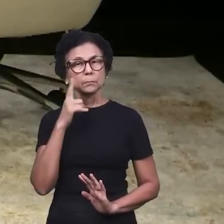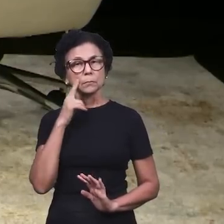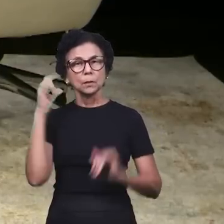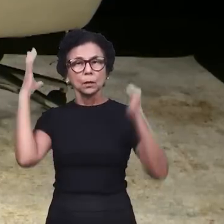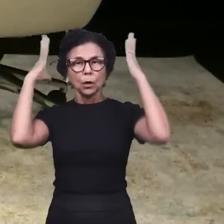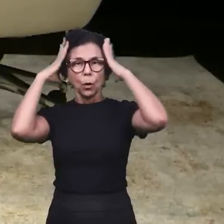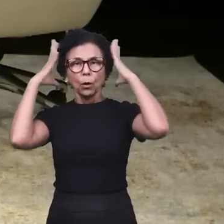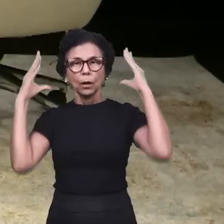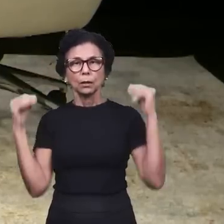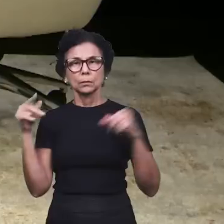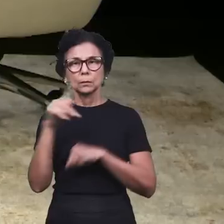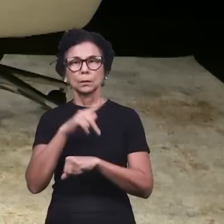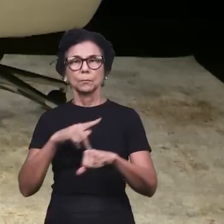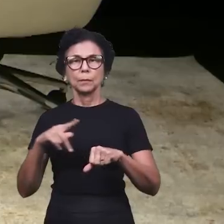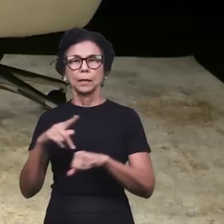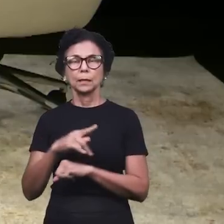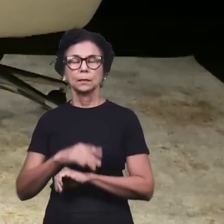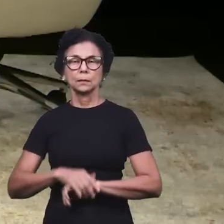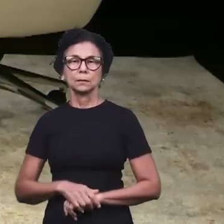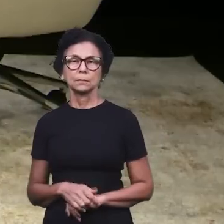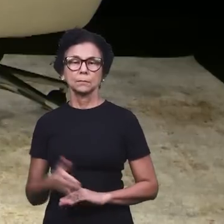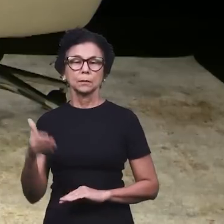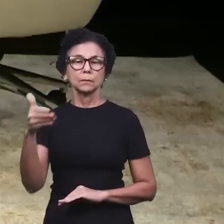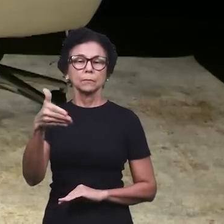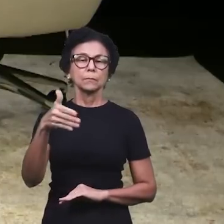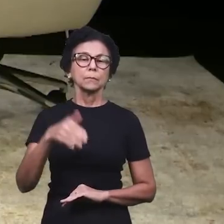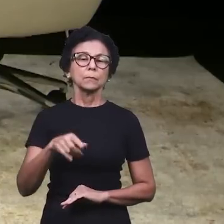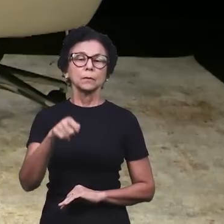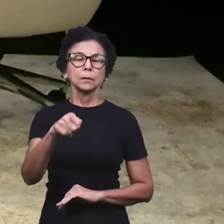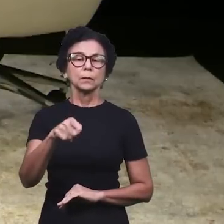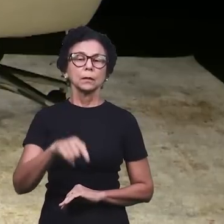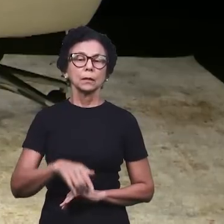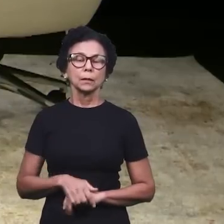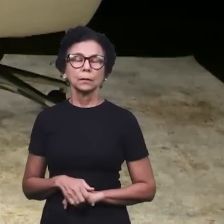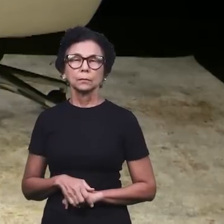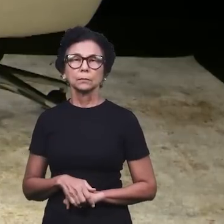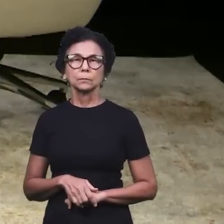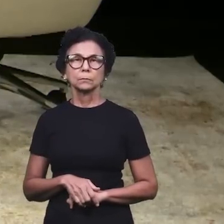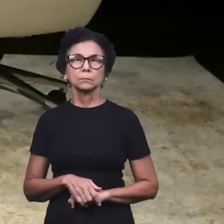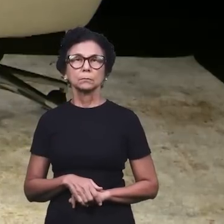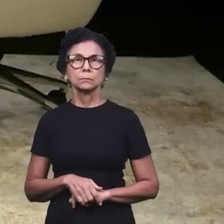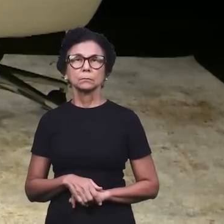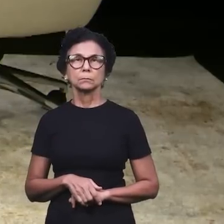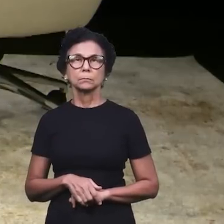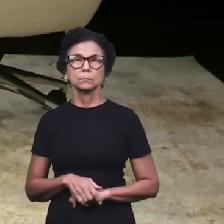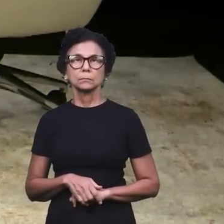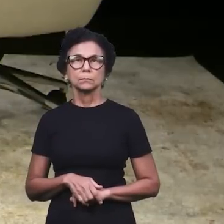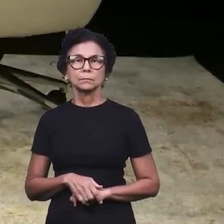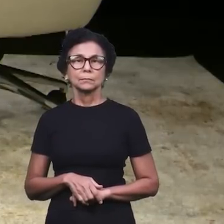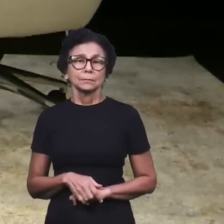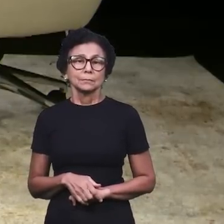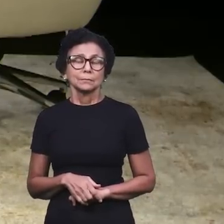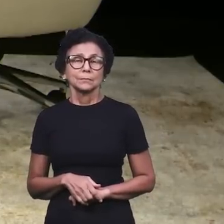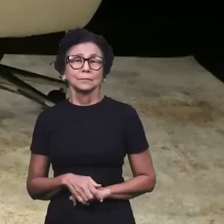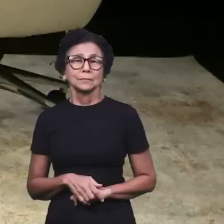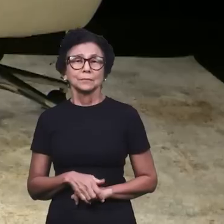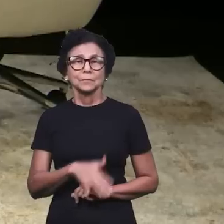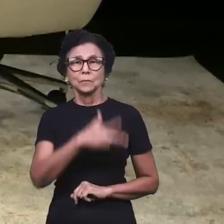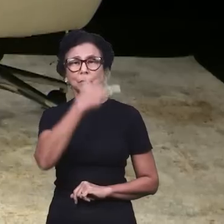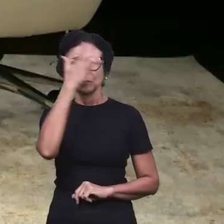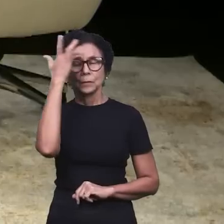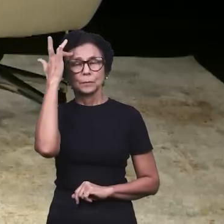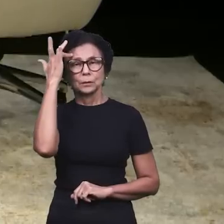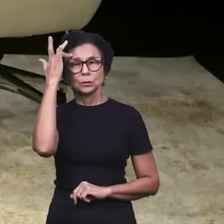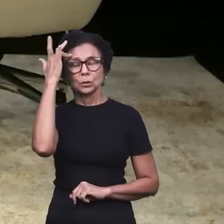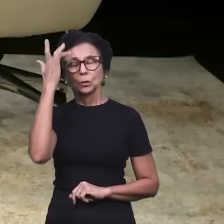se converte no Paraná um holandês. E ele começou a ser responsável, ele